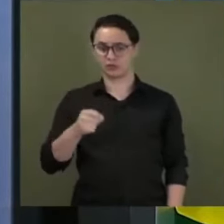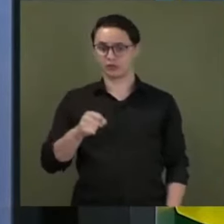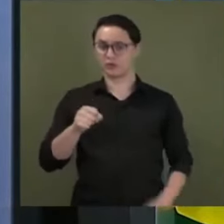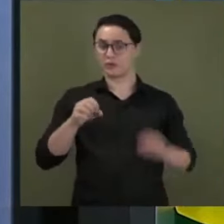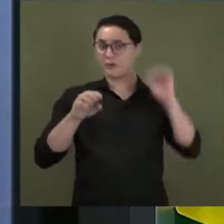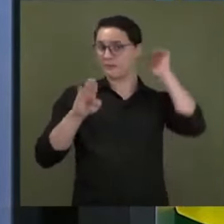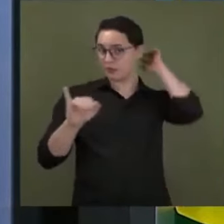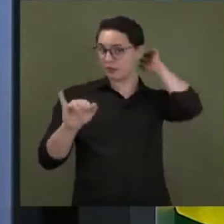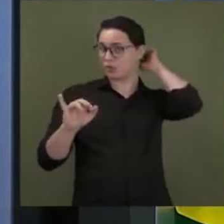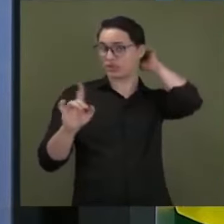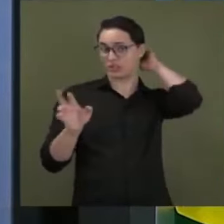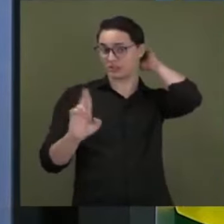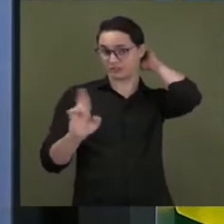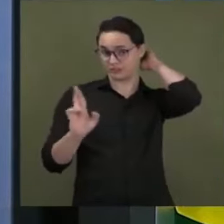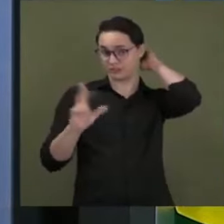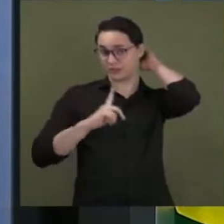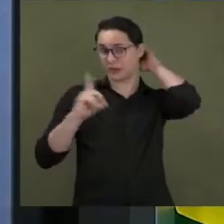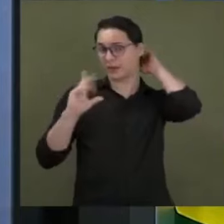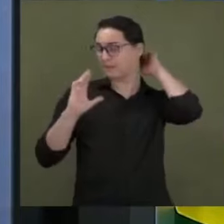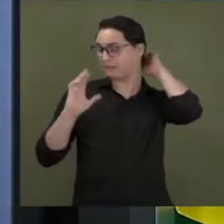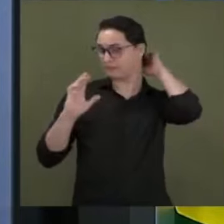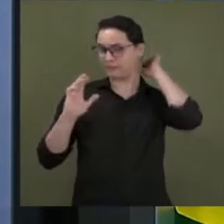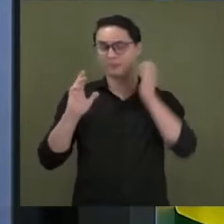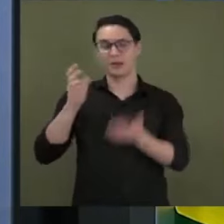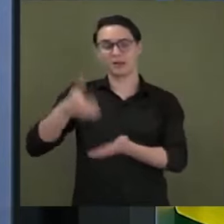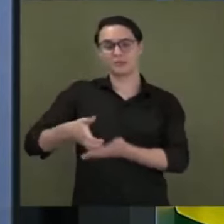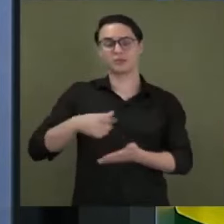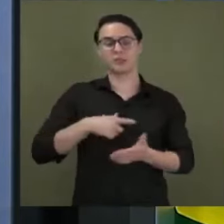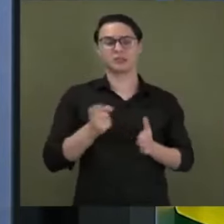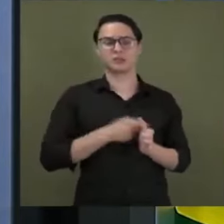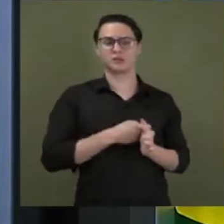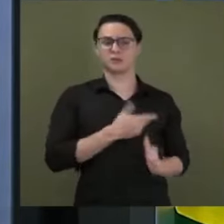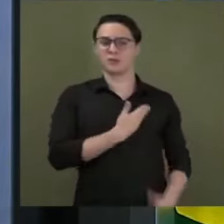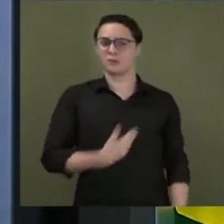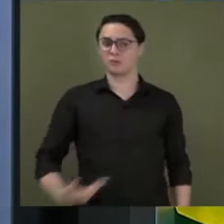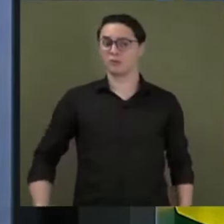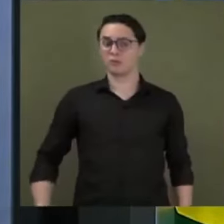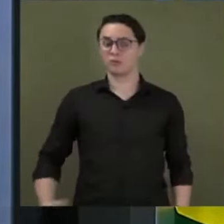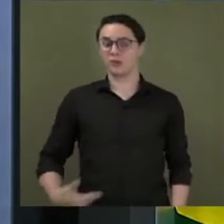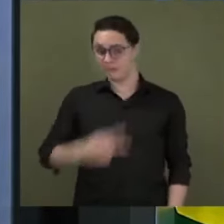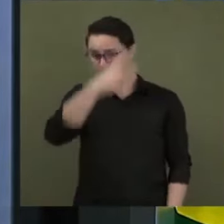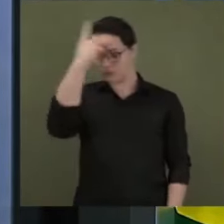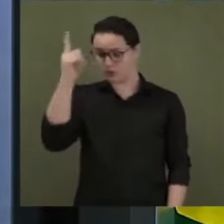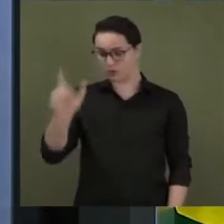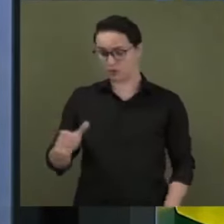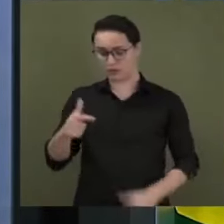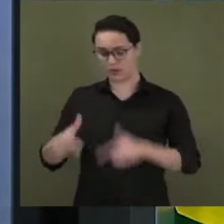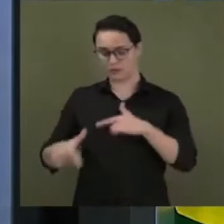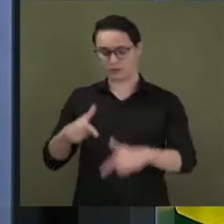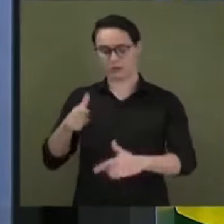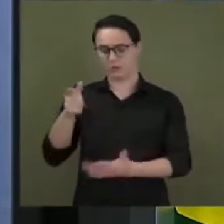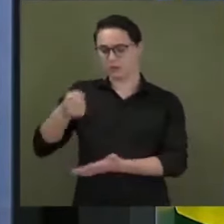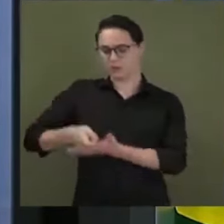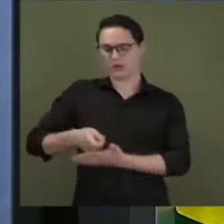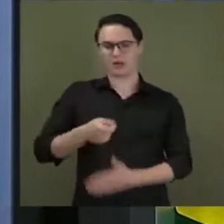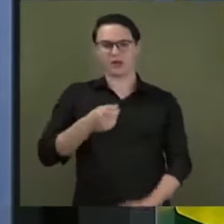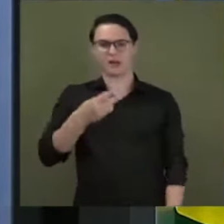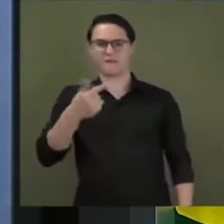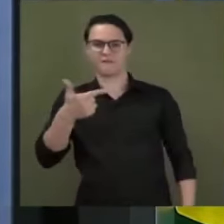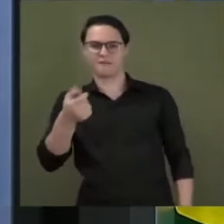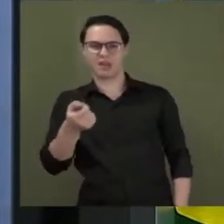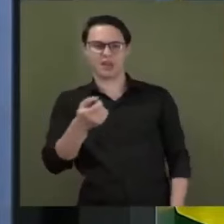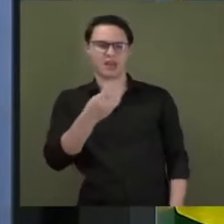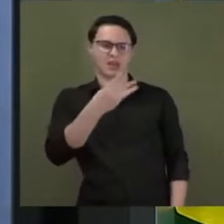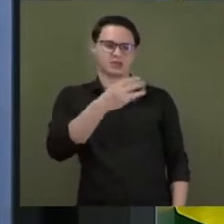deais de pagamento de juro da dívida pública um trabalhador paga 30 40% de juro para comprar qualquer bem